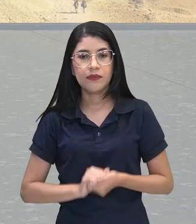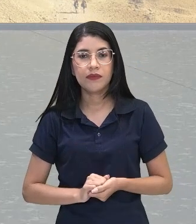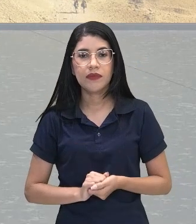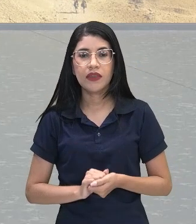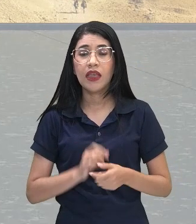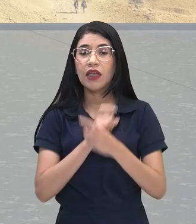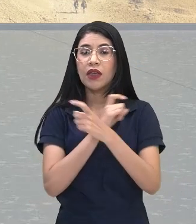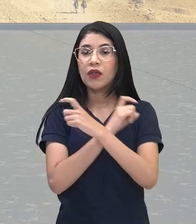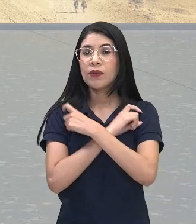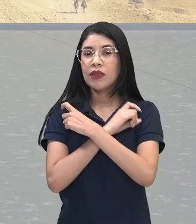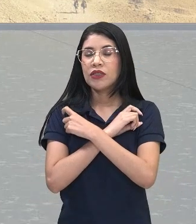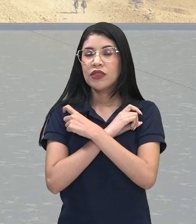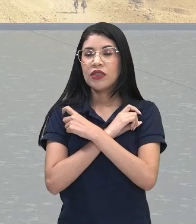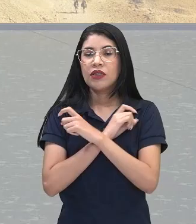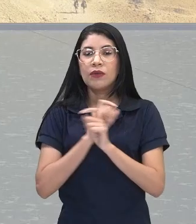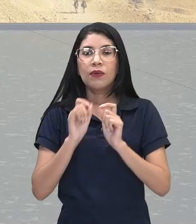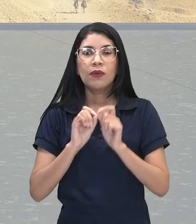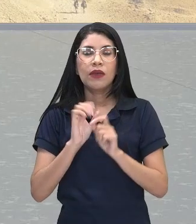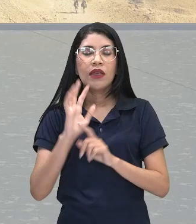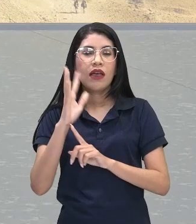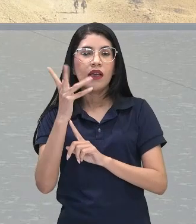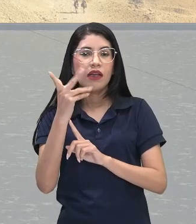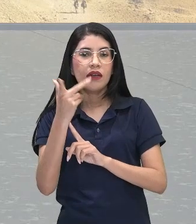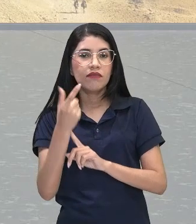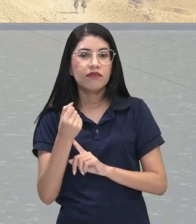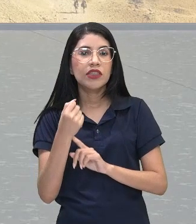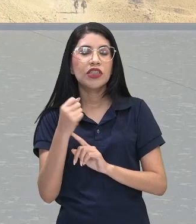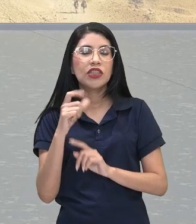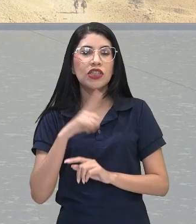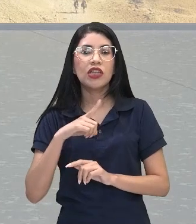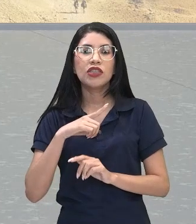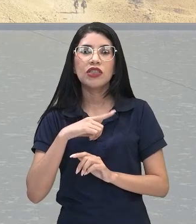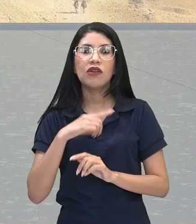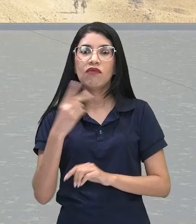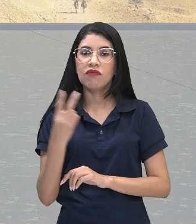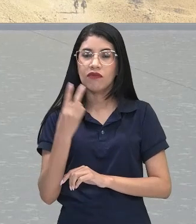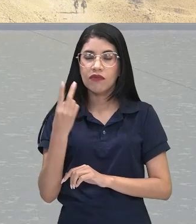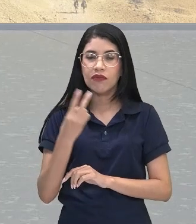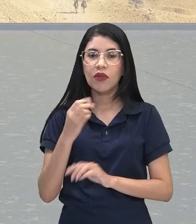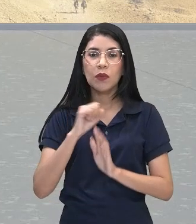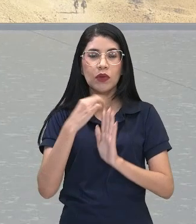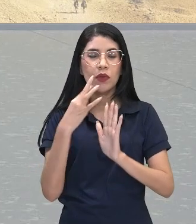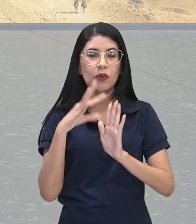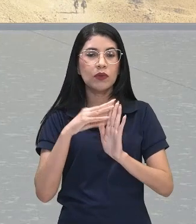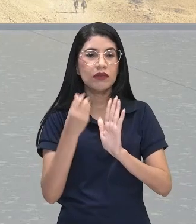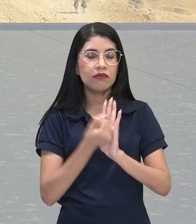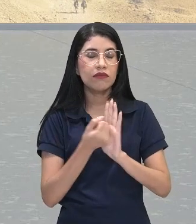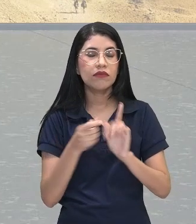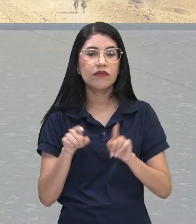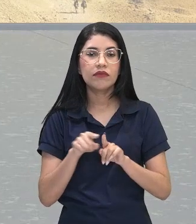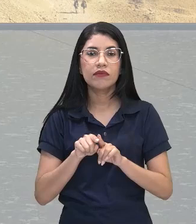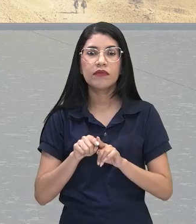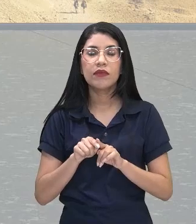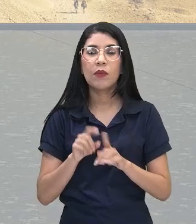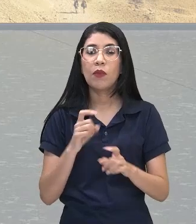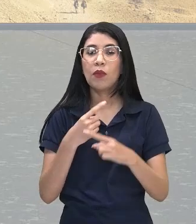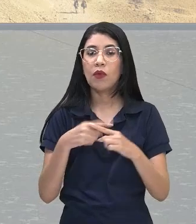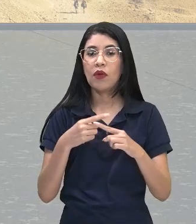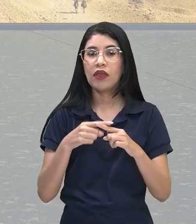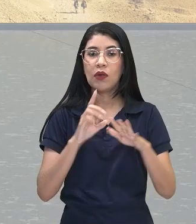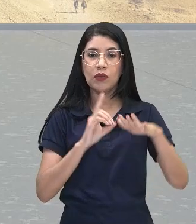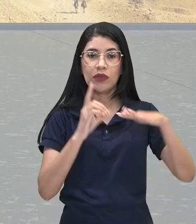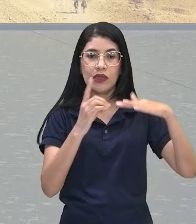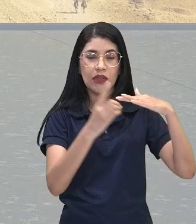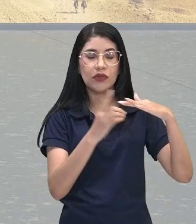Egito, a arte era muito simbólica. Então, o faraó era, como eu já falei, era um deus vivo